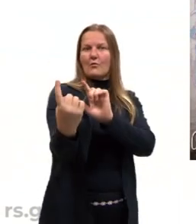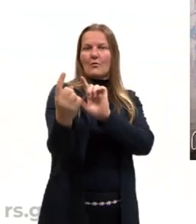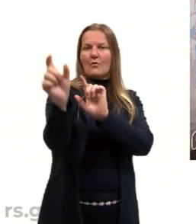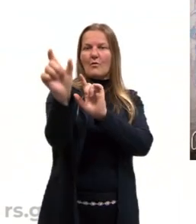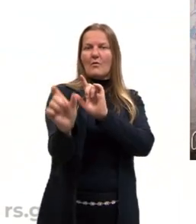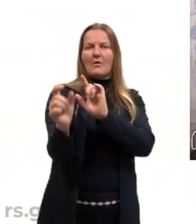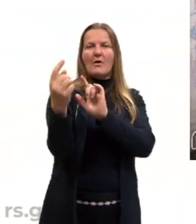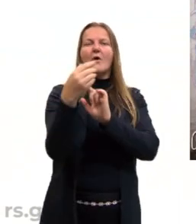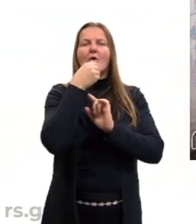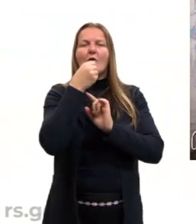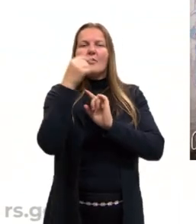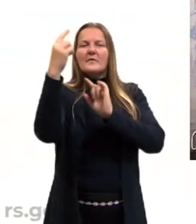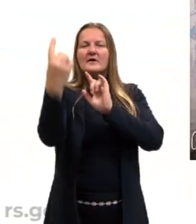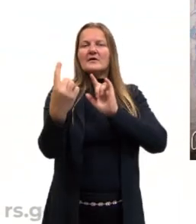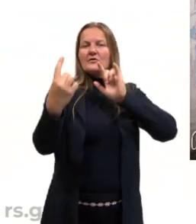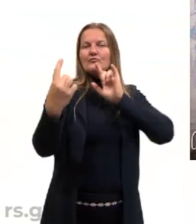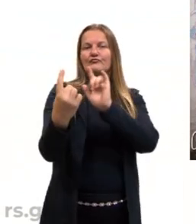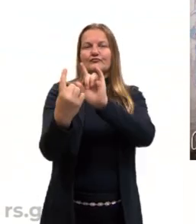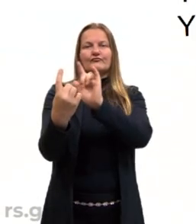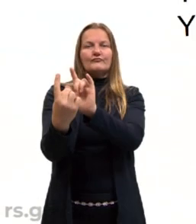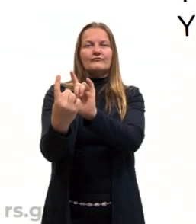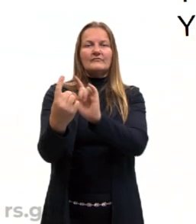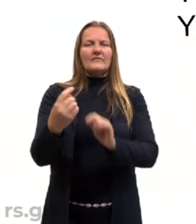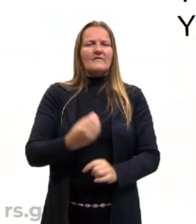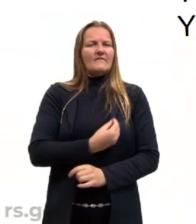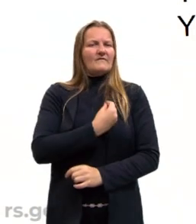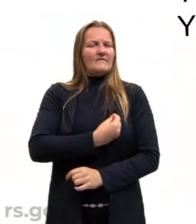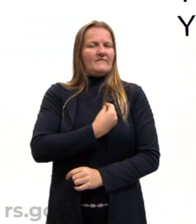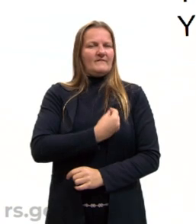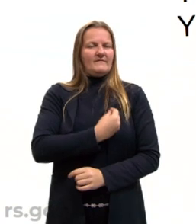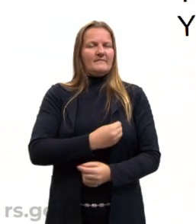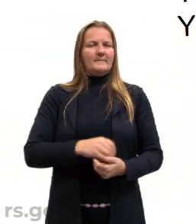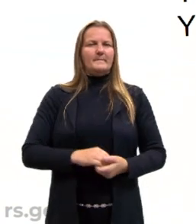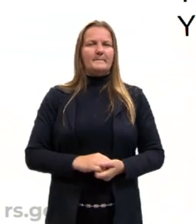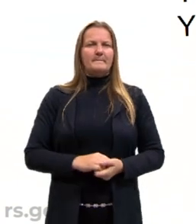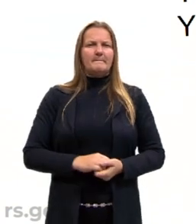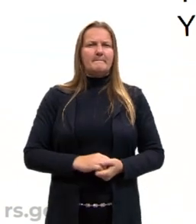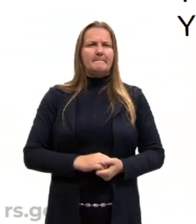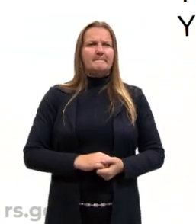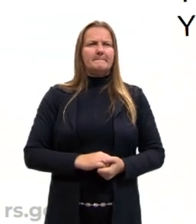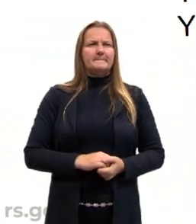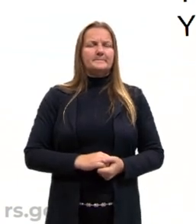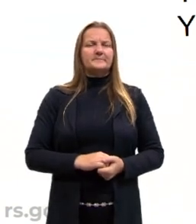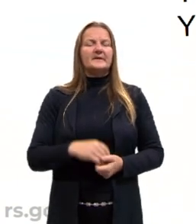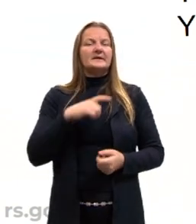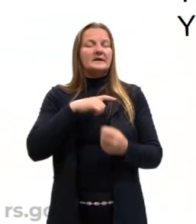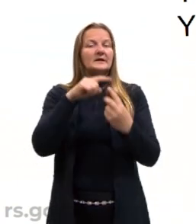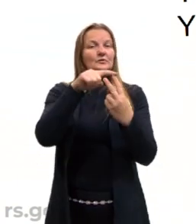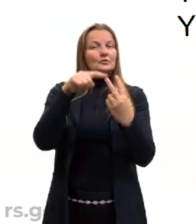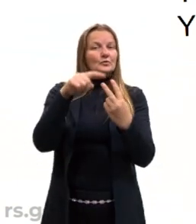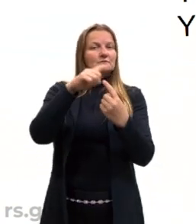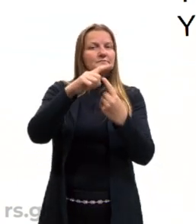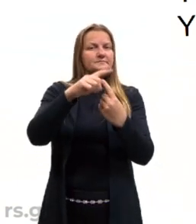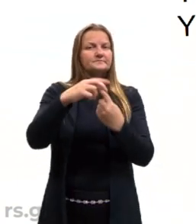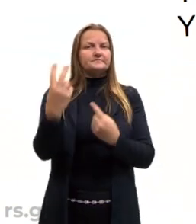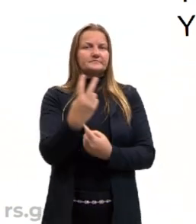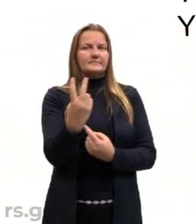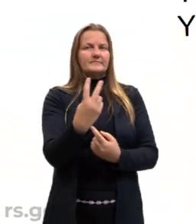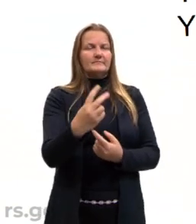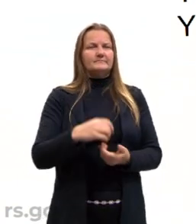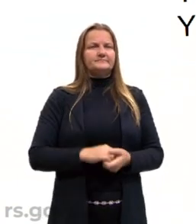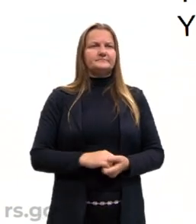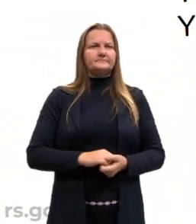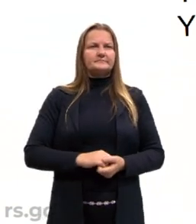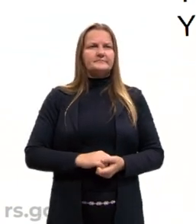agradeço a vida né aqui gente nós temos o pretérito indefinido o medi